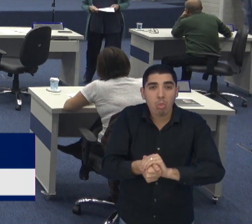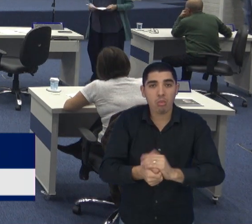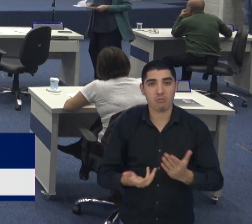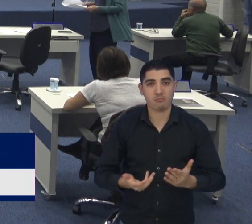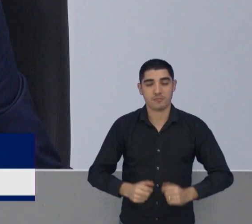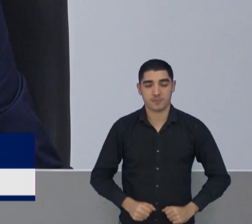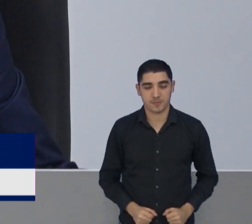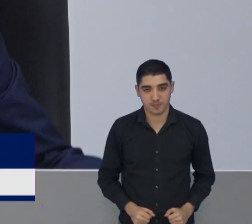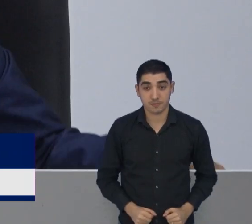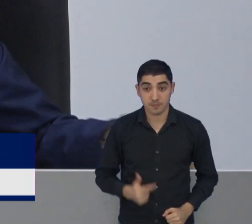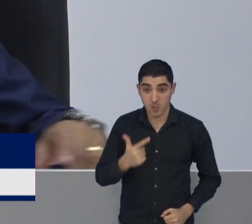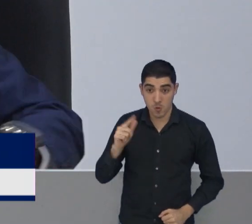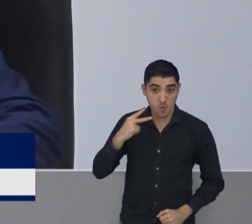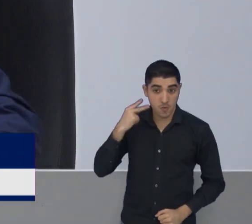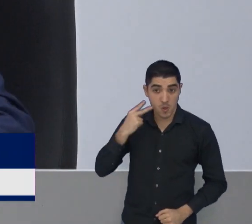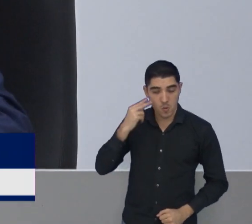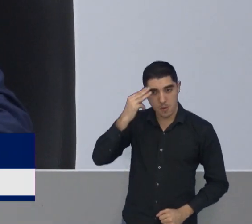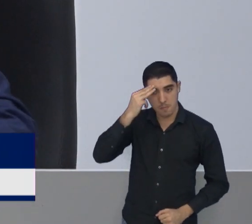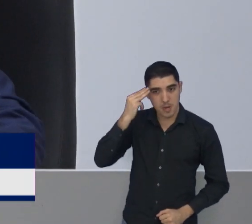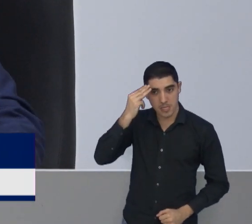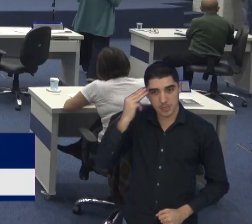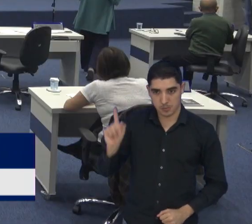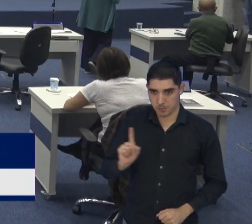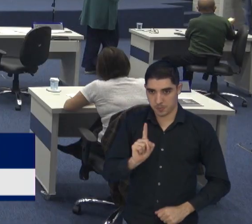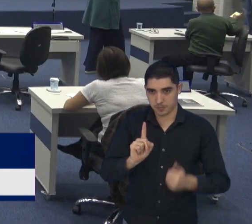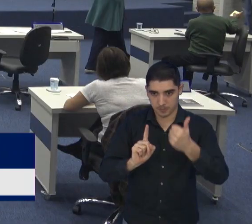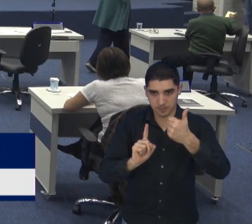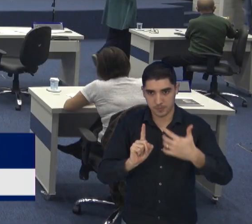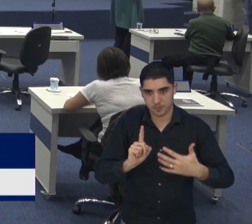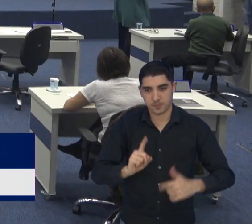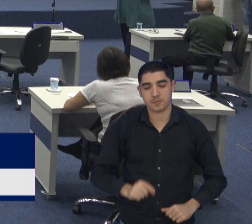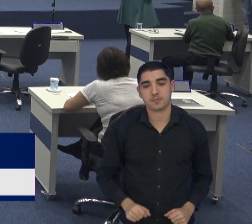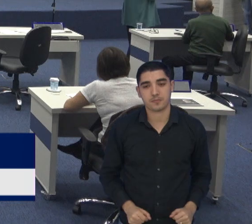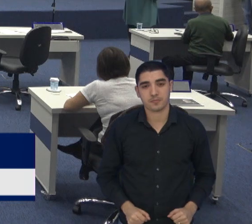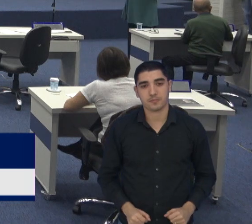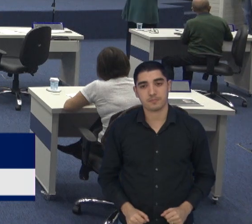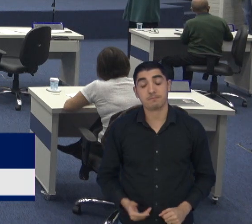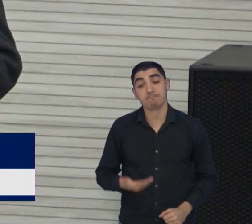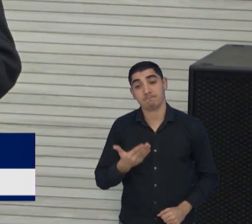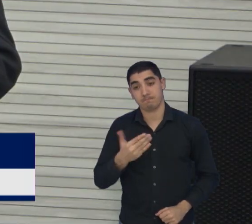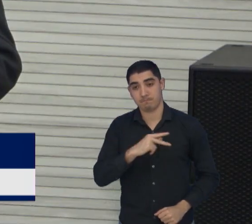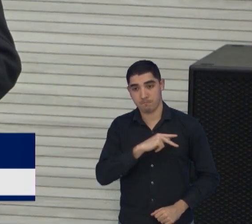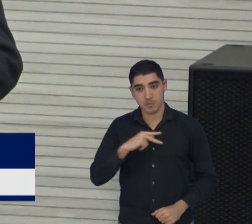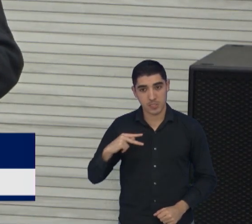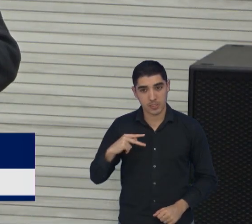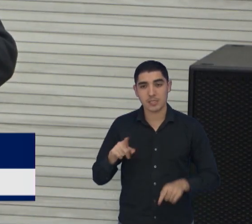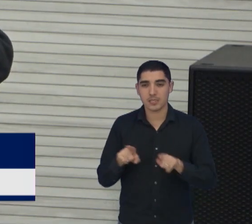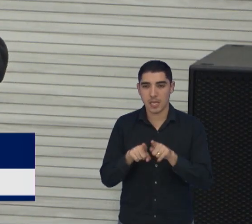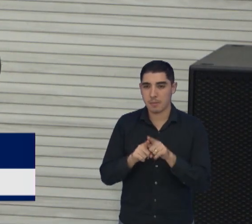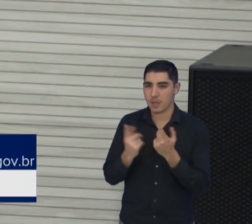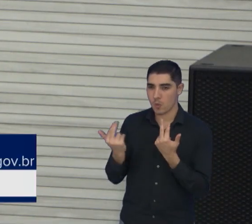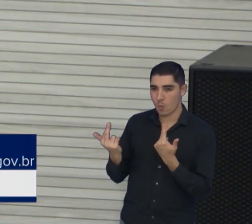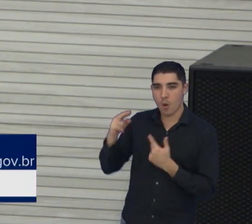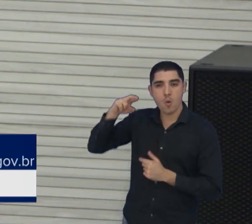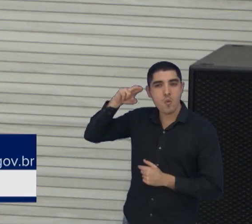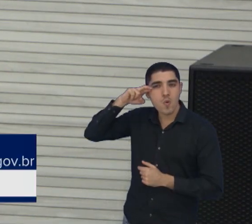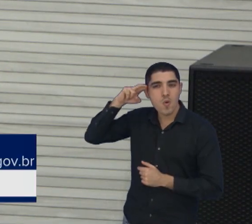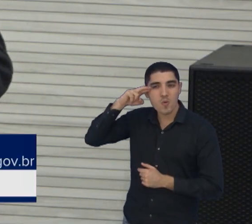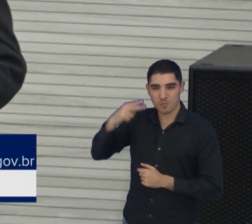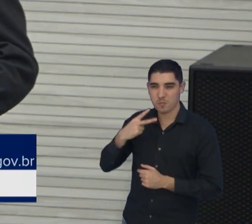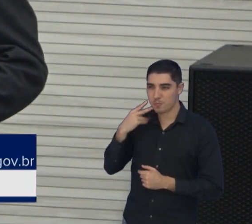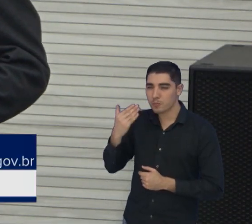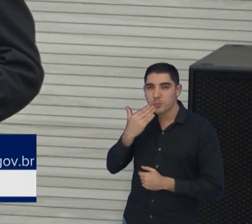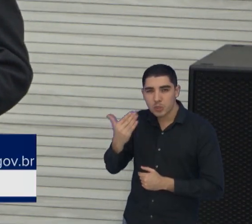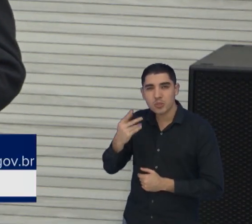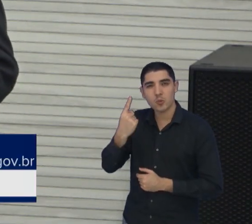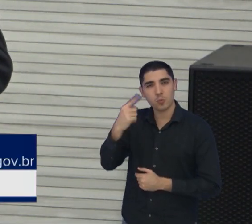Questão de ordem, o vereador Marcelo Garcia. Senhor presidente, assim como o Rogério da Casinha, vereador, também pediu um minuto de